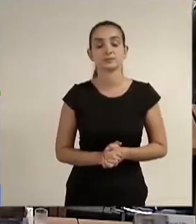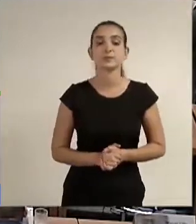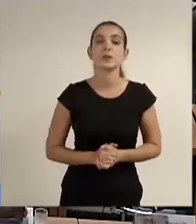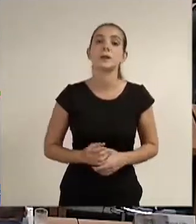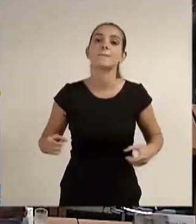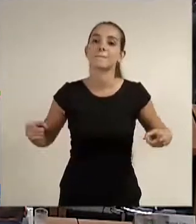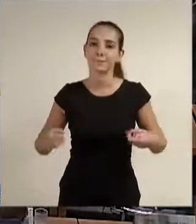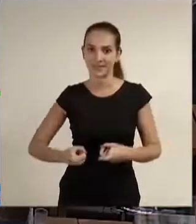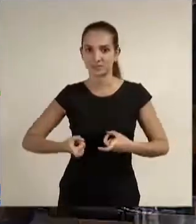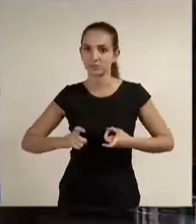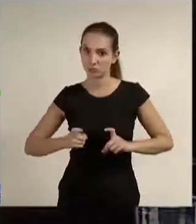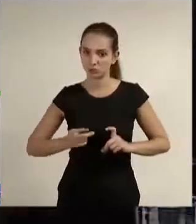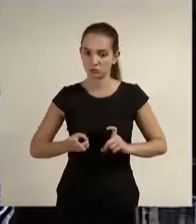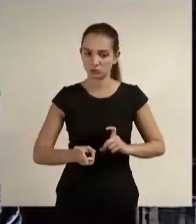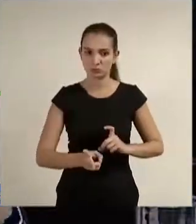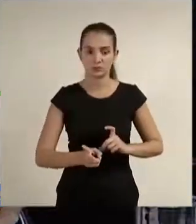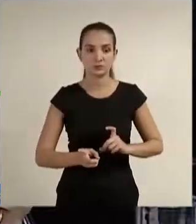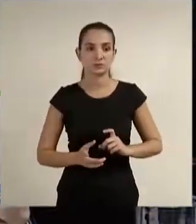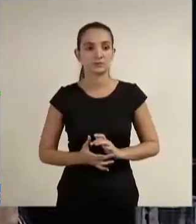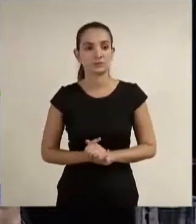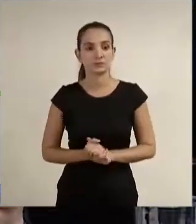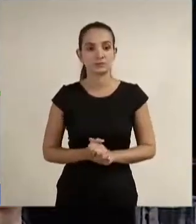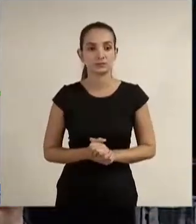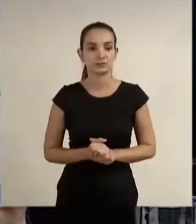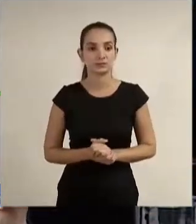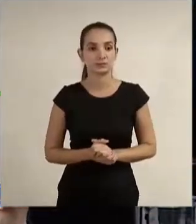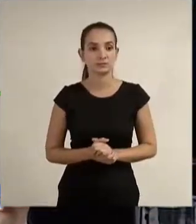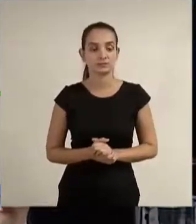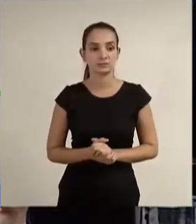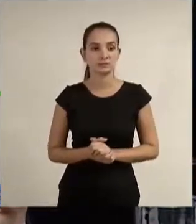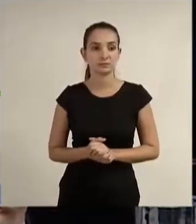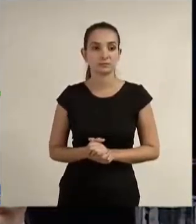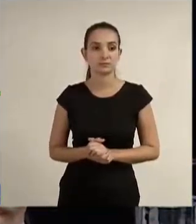Ainda no pequeno expediente,